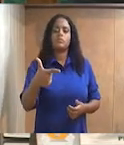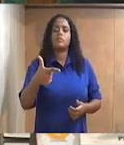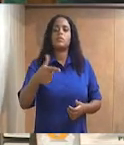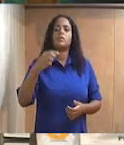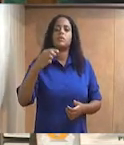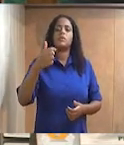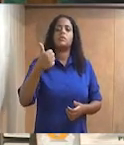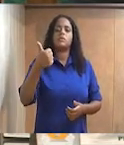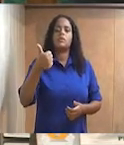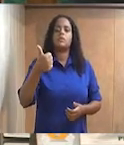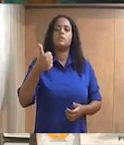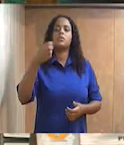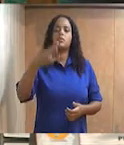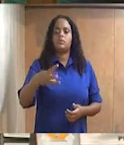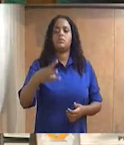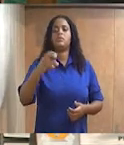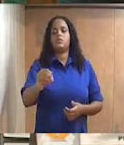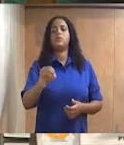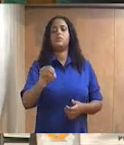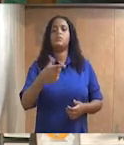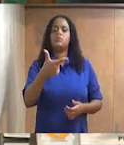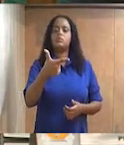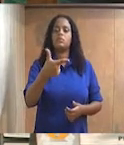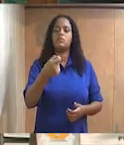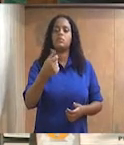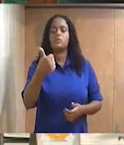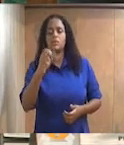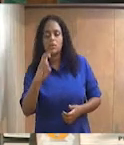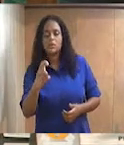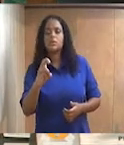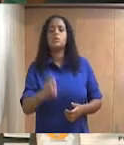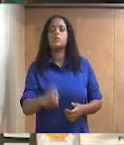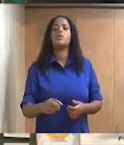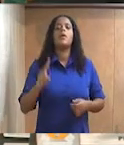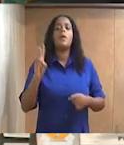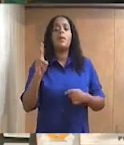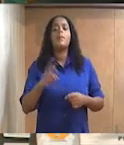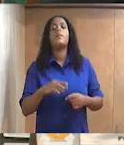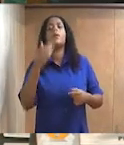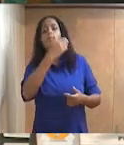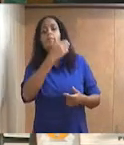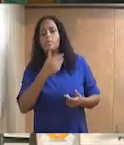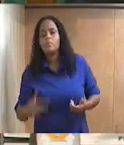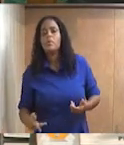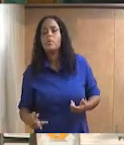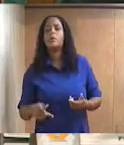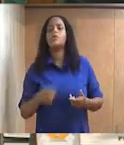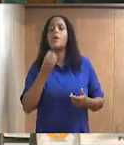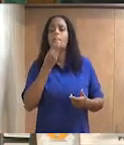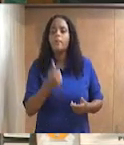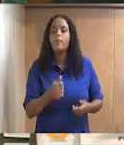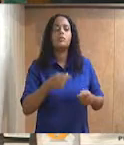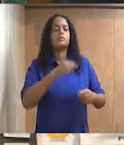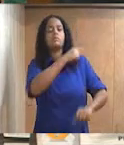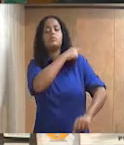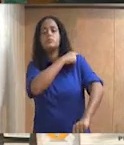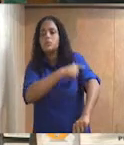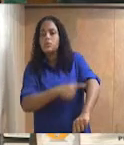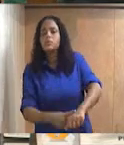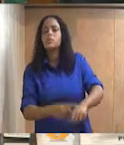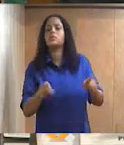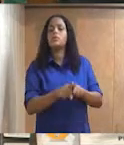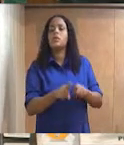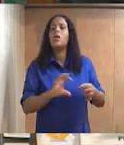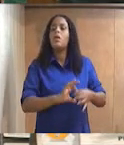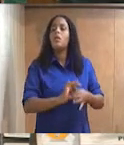272-130, ambos de 2015, do ilustríssimo senhor presidente do Fundo Nacional de Desenvolvimento da Educação, informando